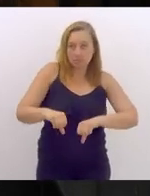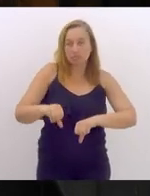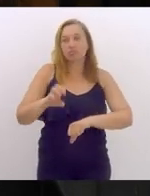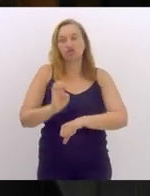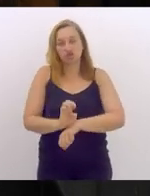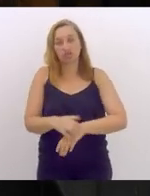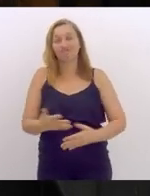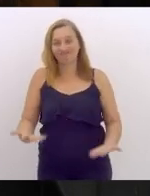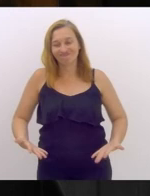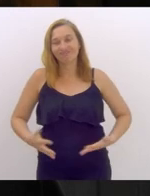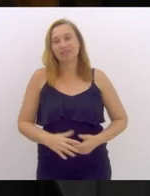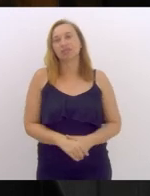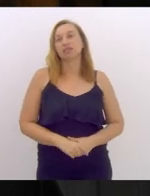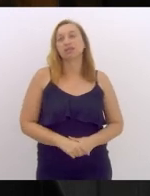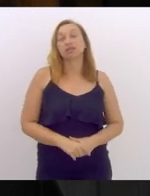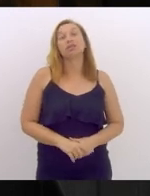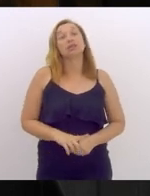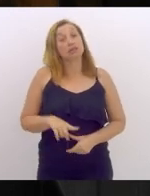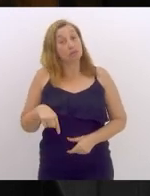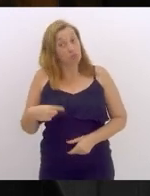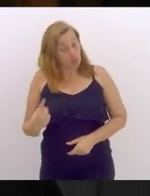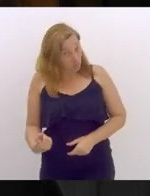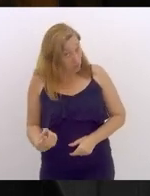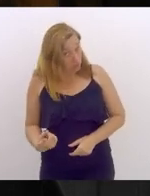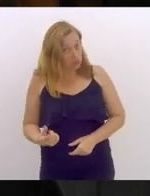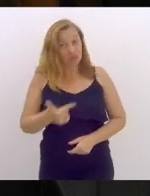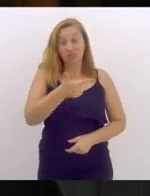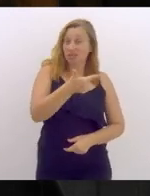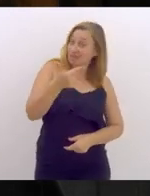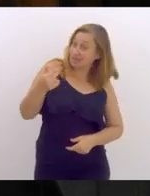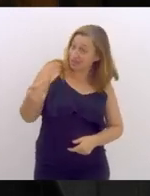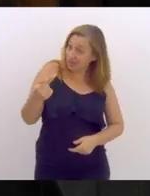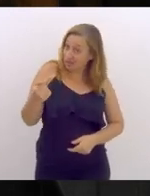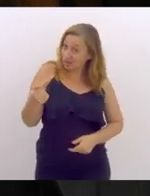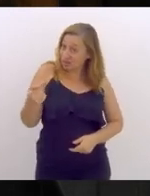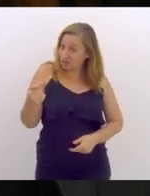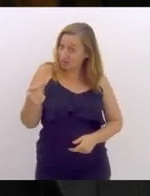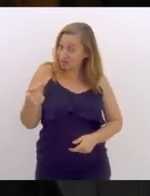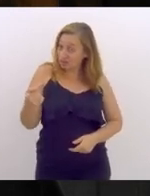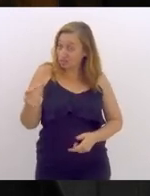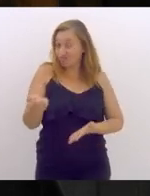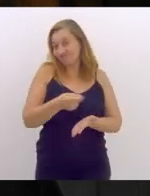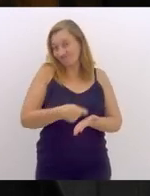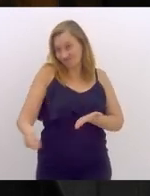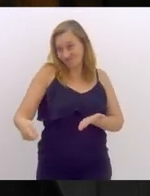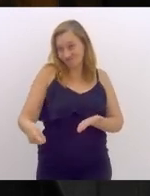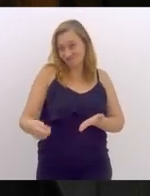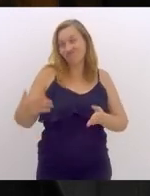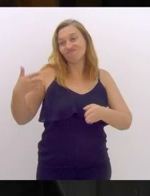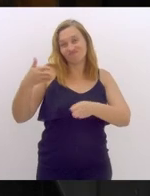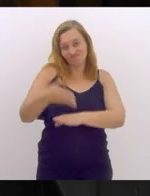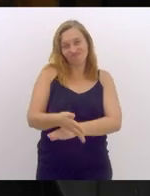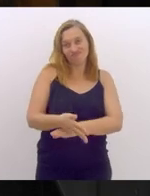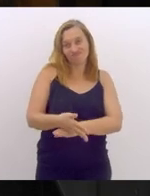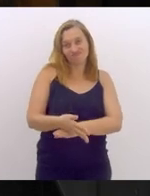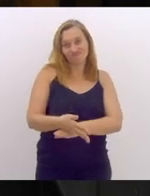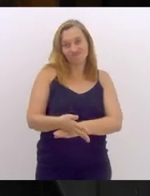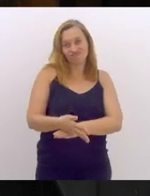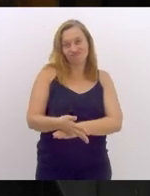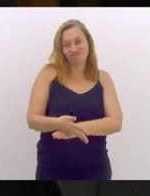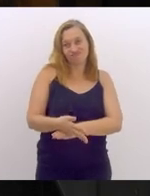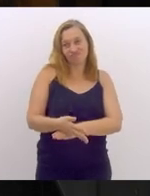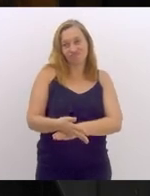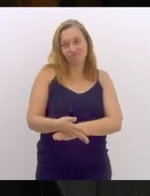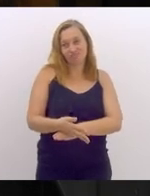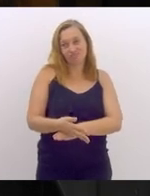quebrou e daí em 17 assinou a entrada no regime